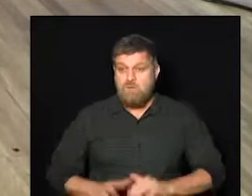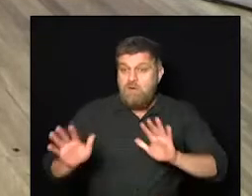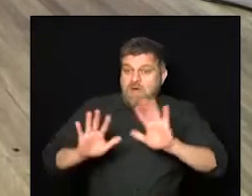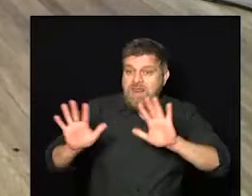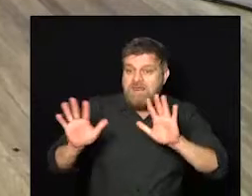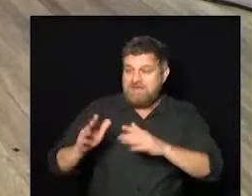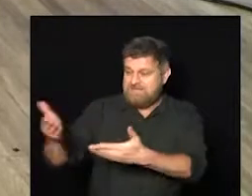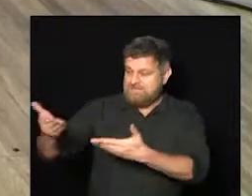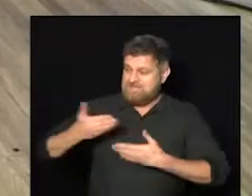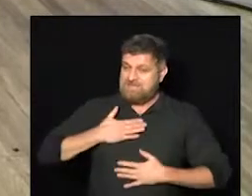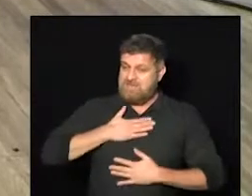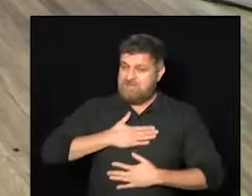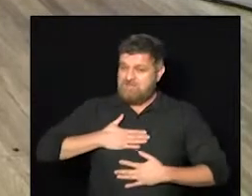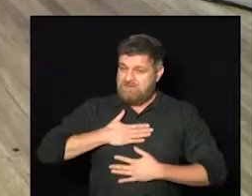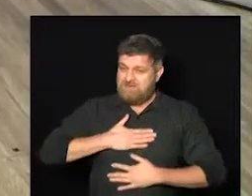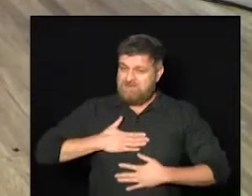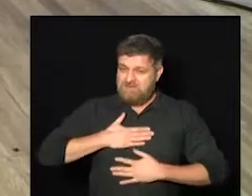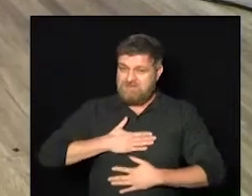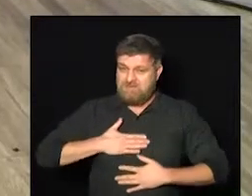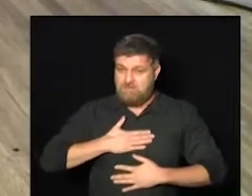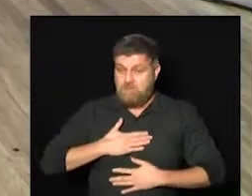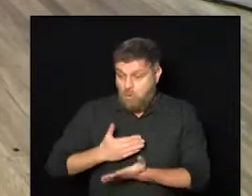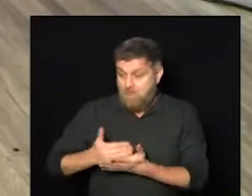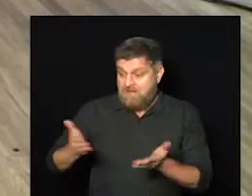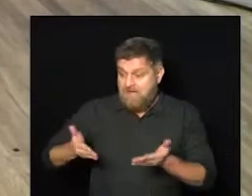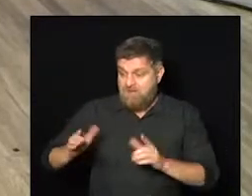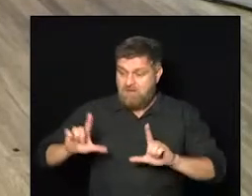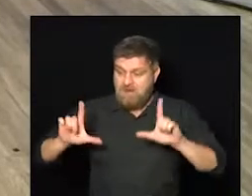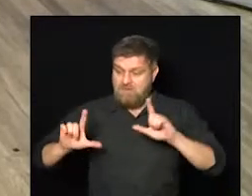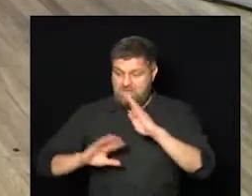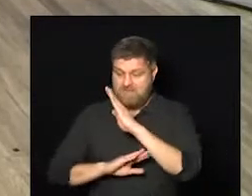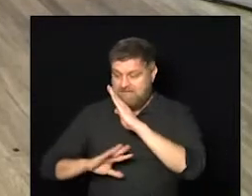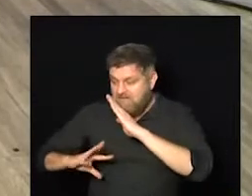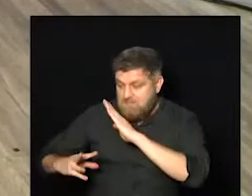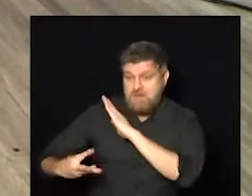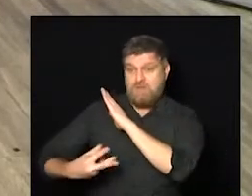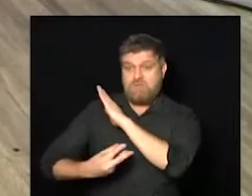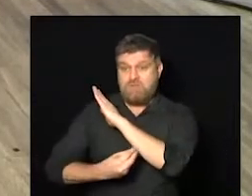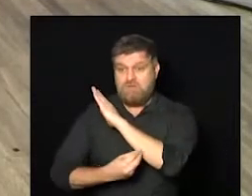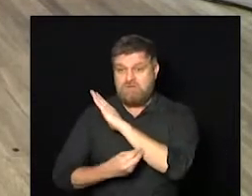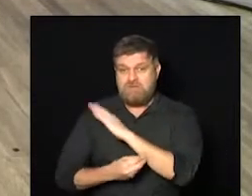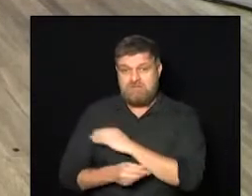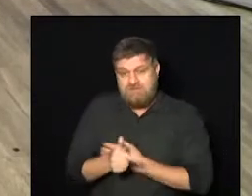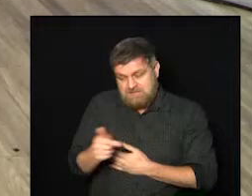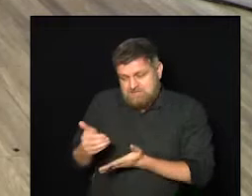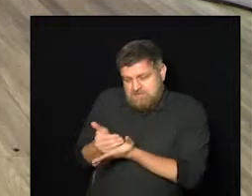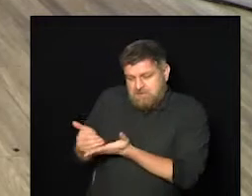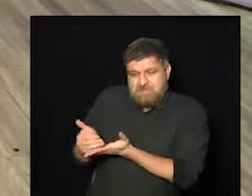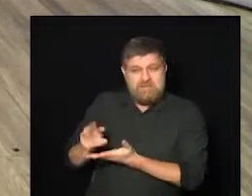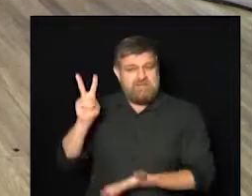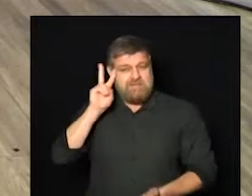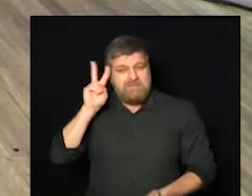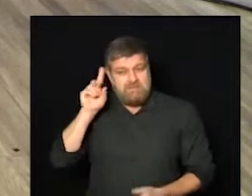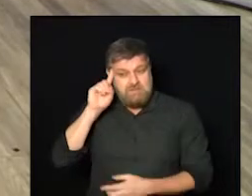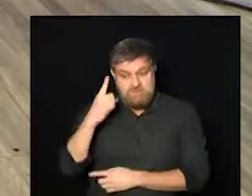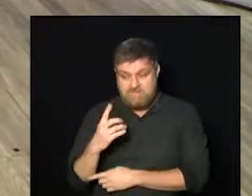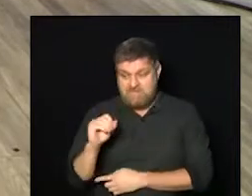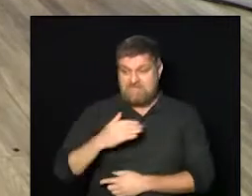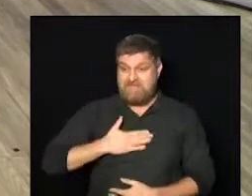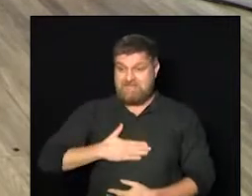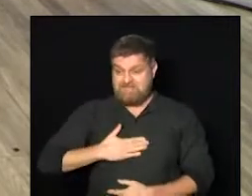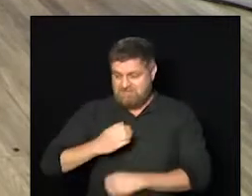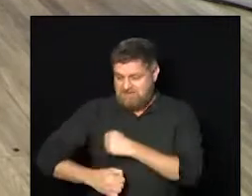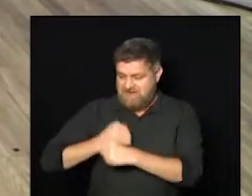Olá, seja bem-vinda, seja bem-vindo. Começa agora o programa Câmara Total, semana começando, segunda-feira, 10 de agosto